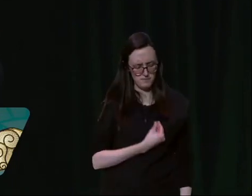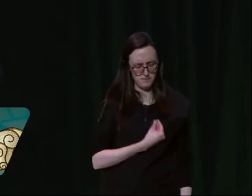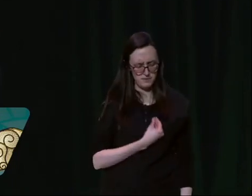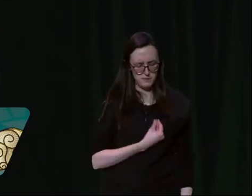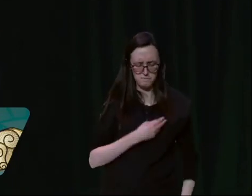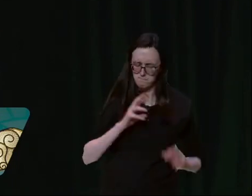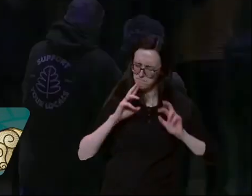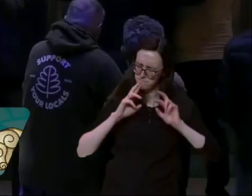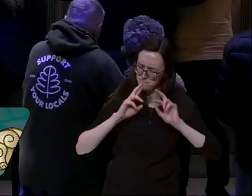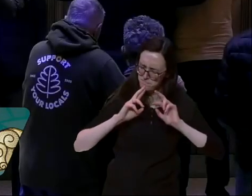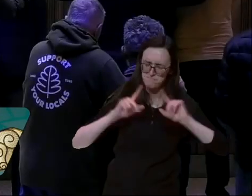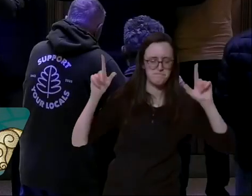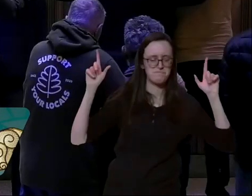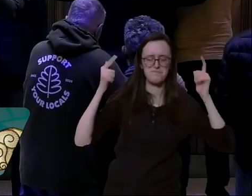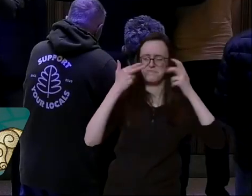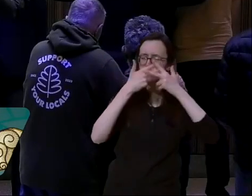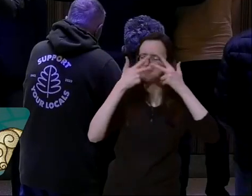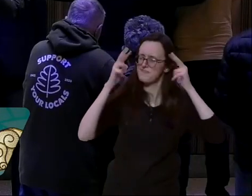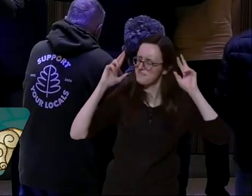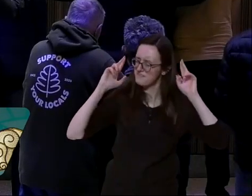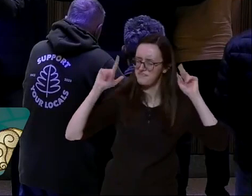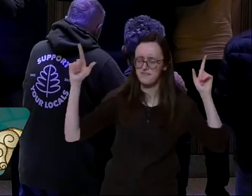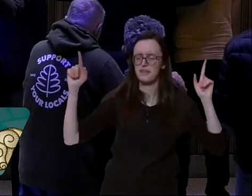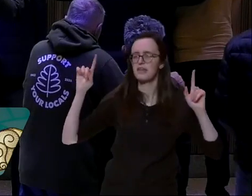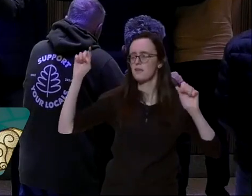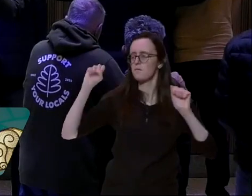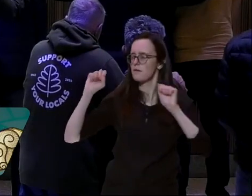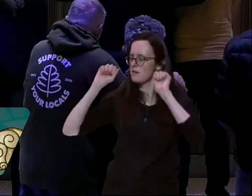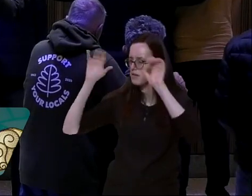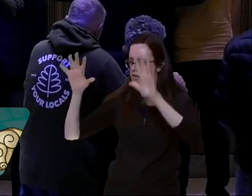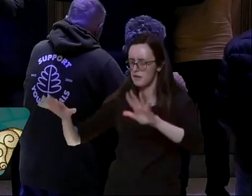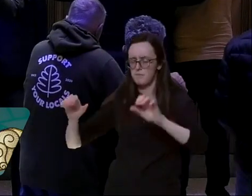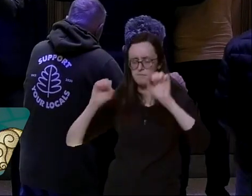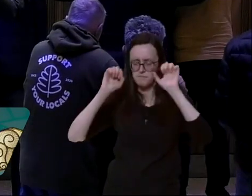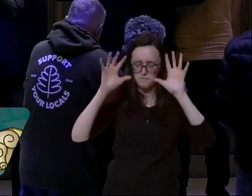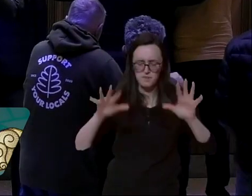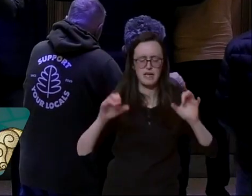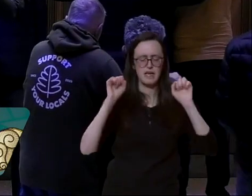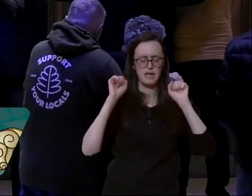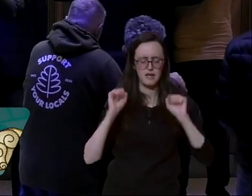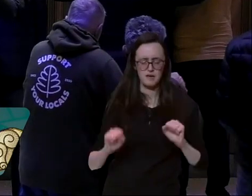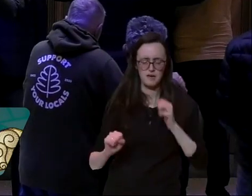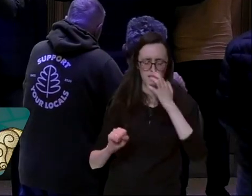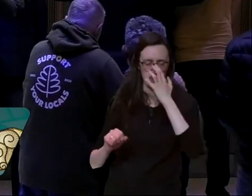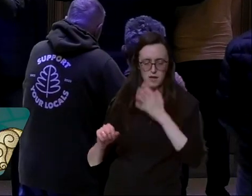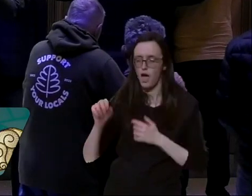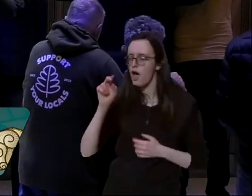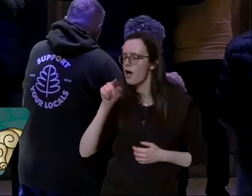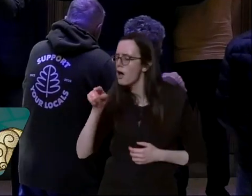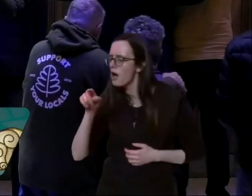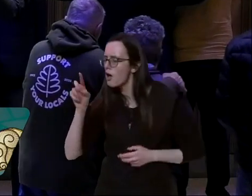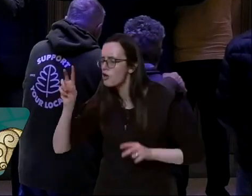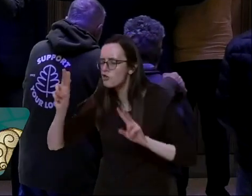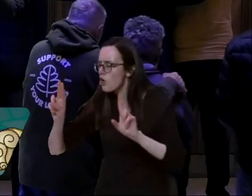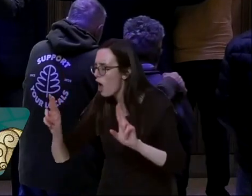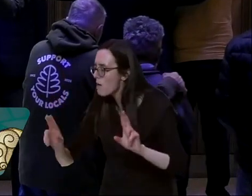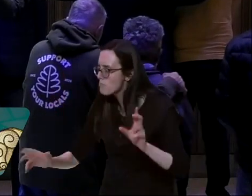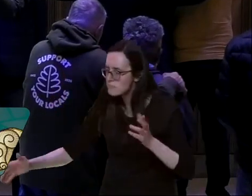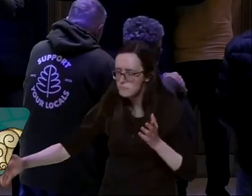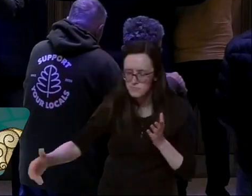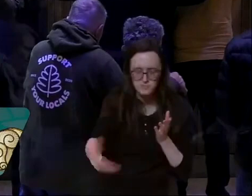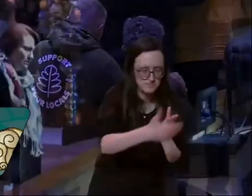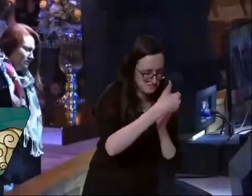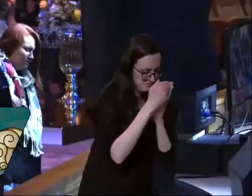de novidades. Cobre-os com a tua bênção, Senhor. Coloca os seus nomes, Senhor, no livro da